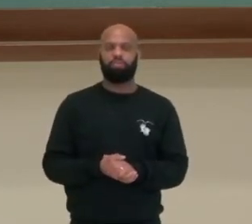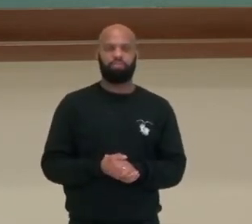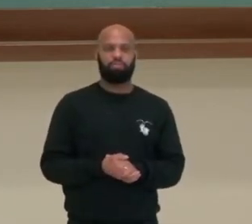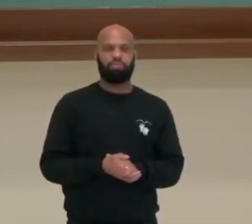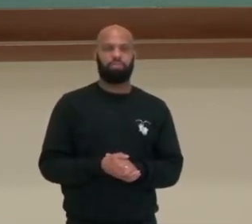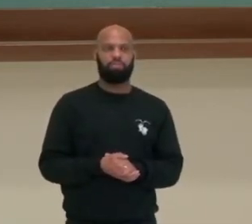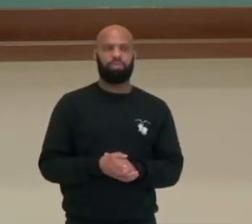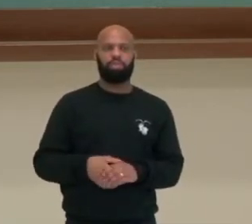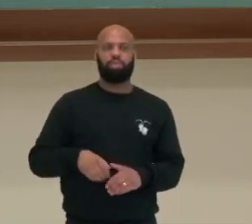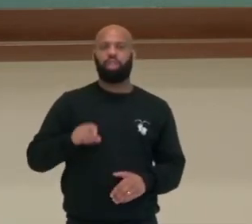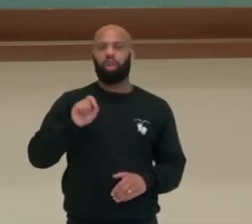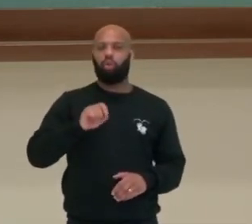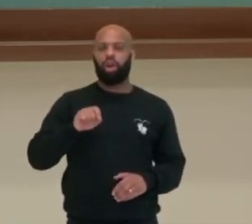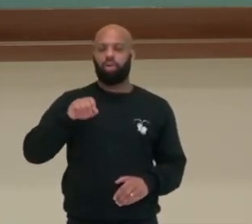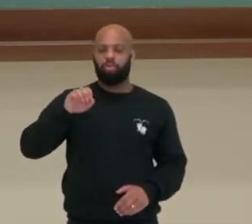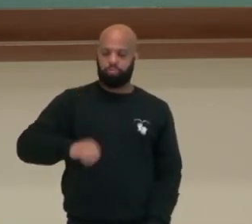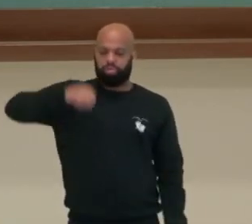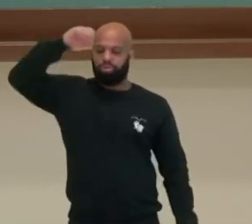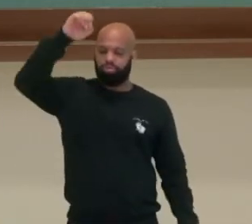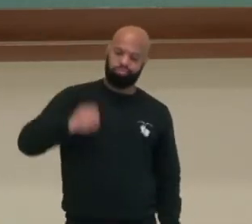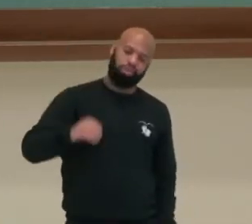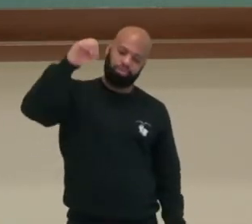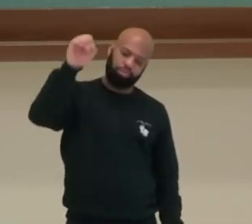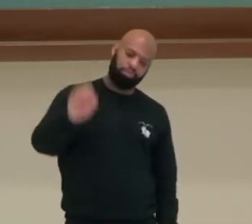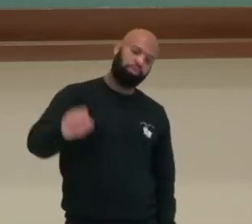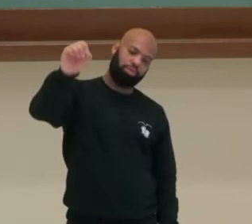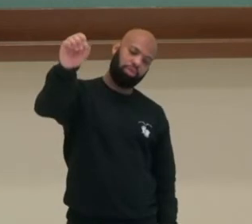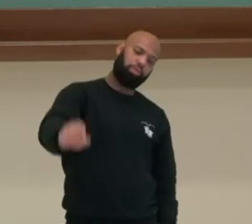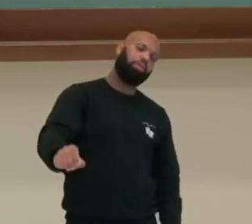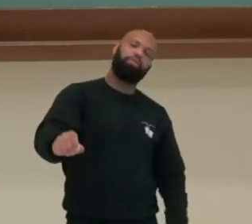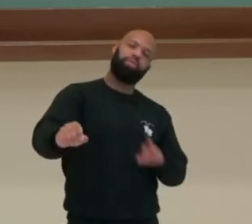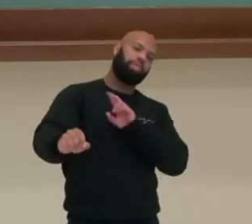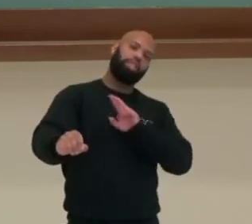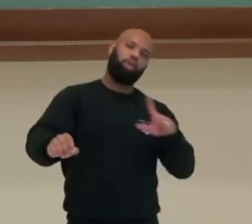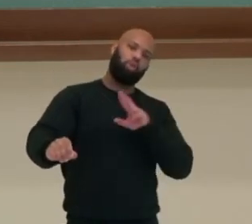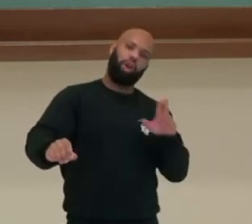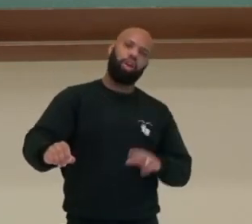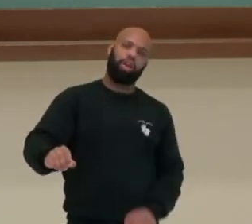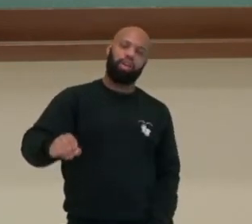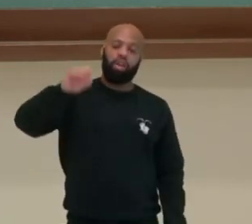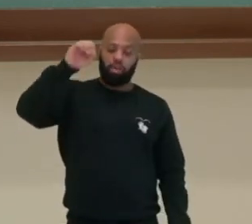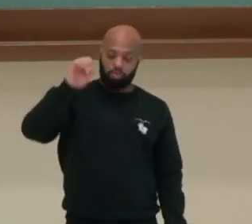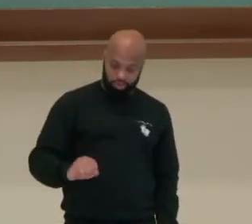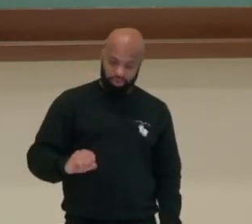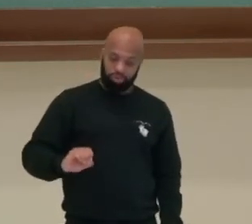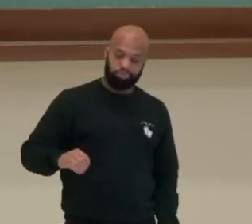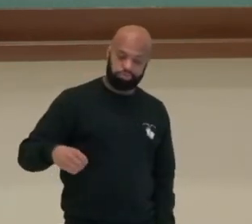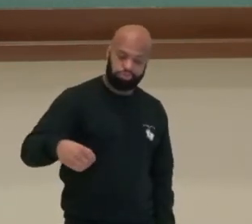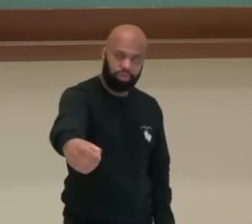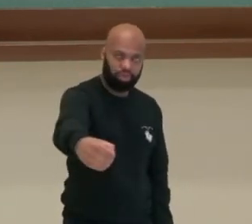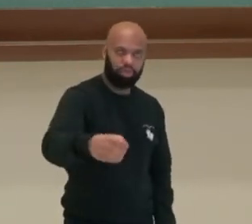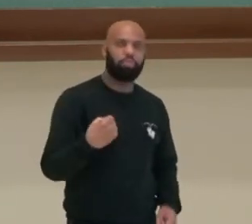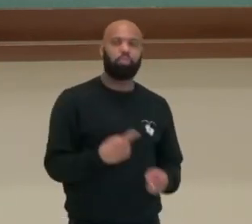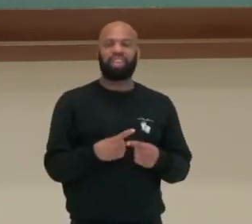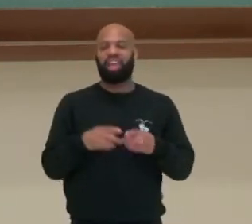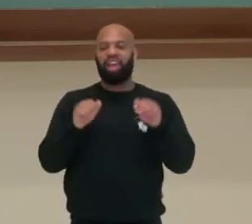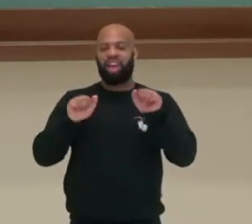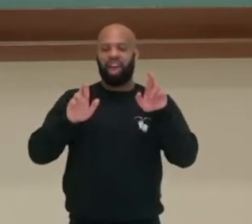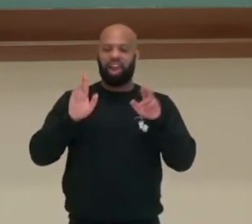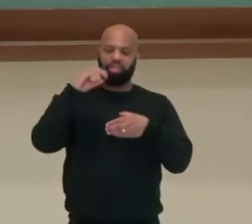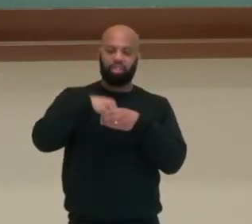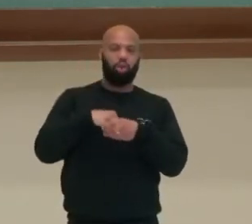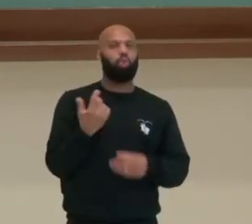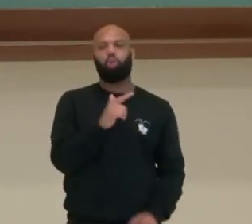tem aquele kick, aquele salto da bola que normalmente é cheia de ar, certo? Então, essa é uma das